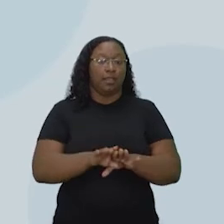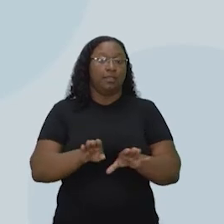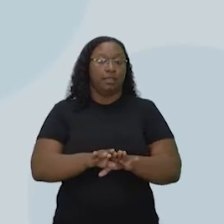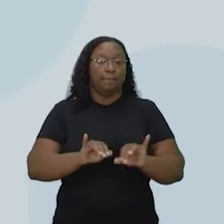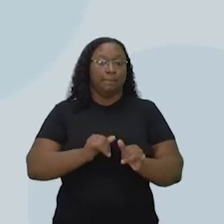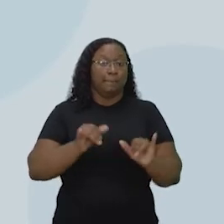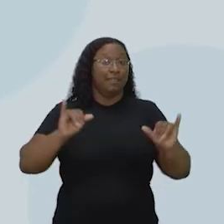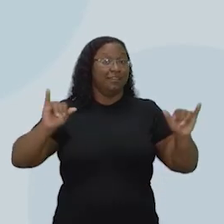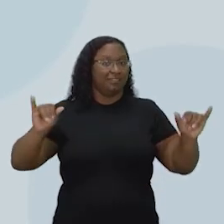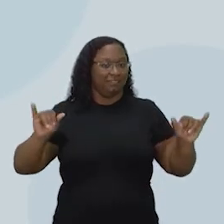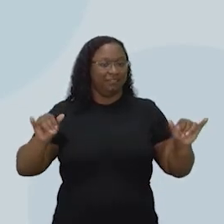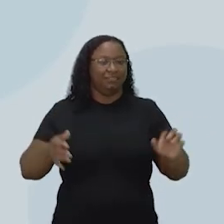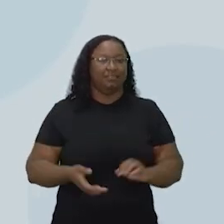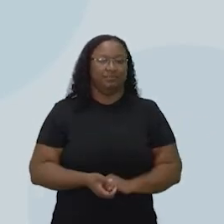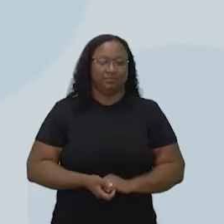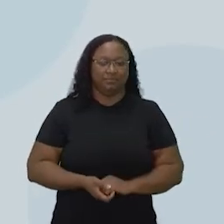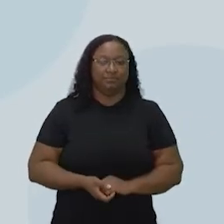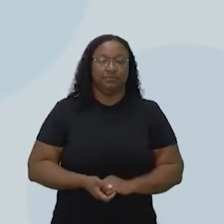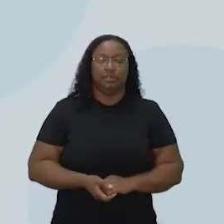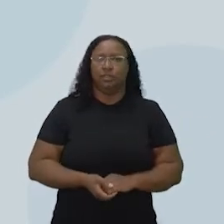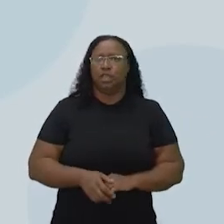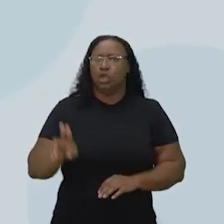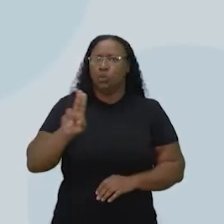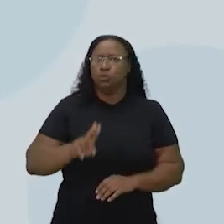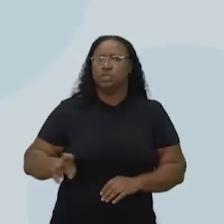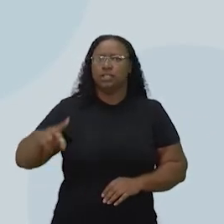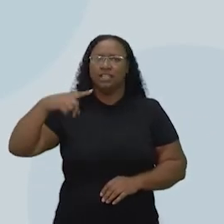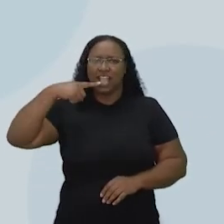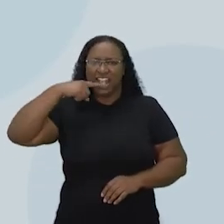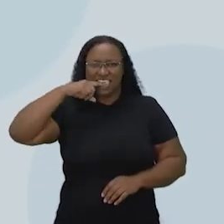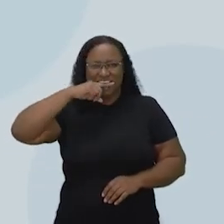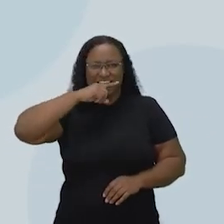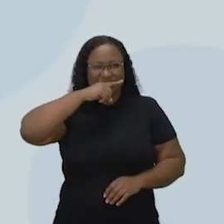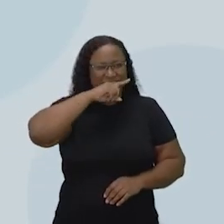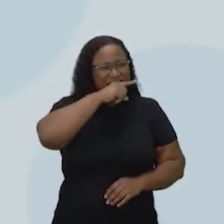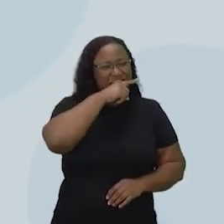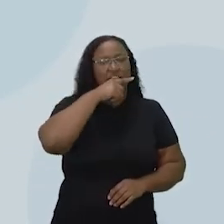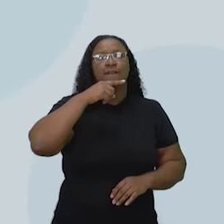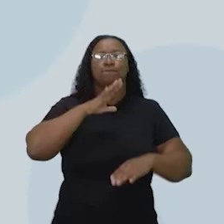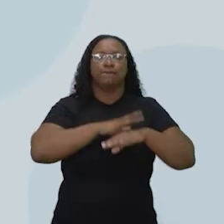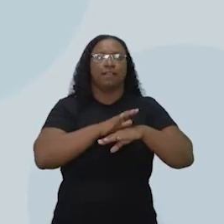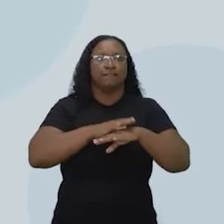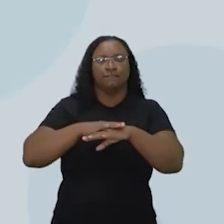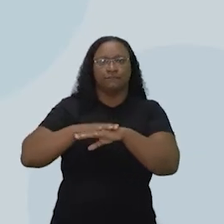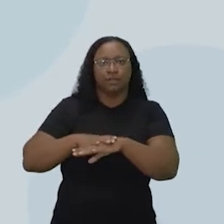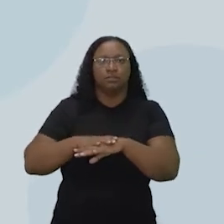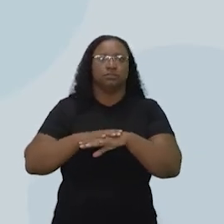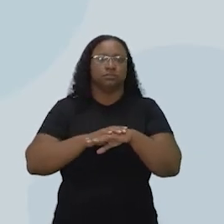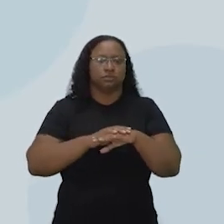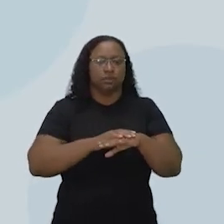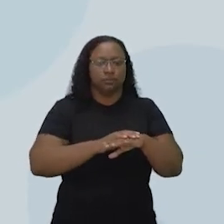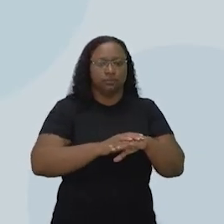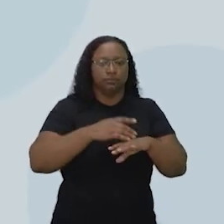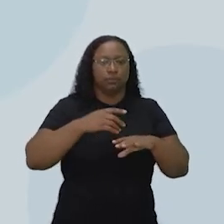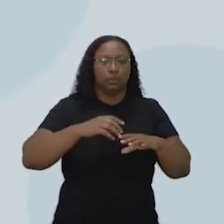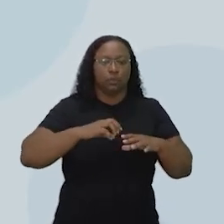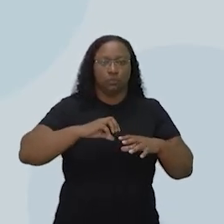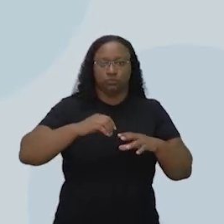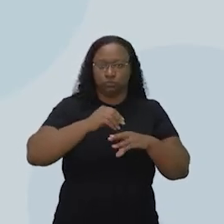é muito utilizado na indústria de cana, né? Porque a indústria de cana, ela faz etanol ou açúcar,